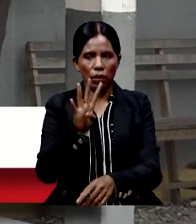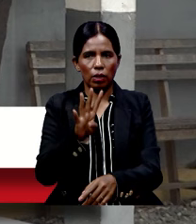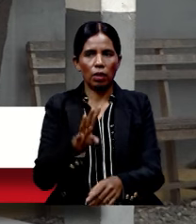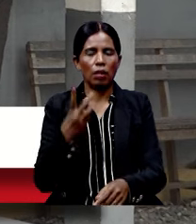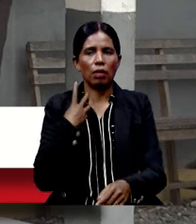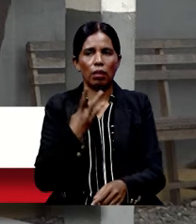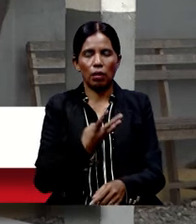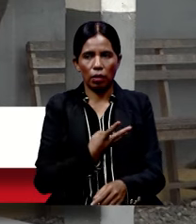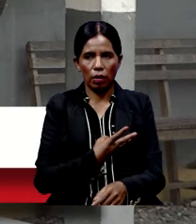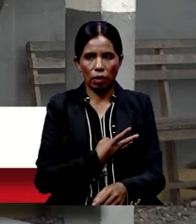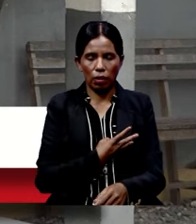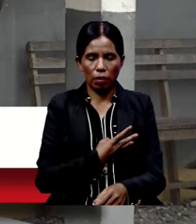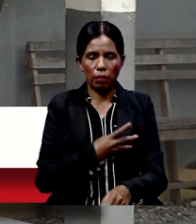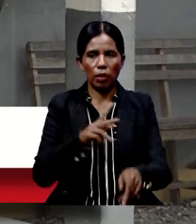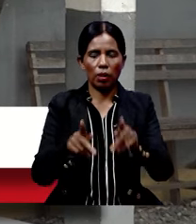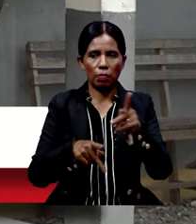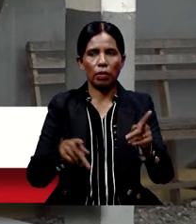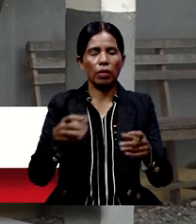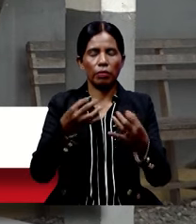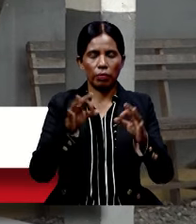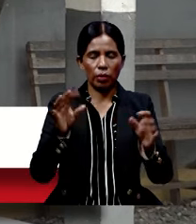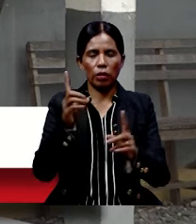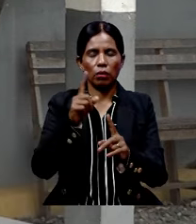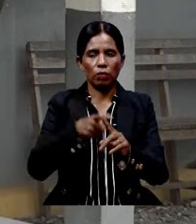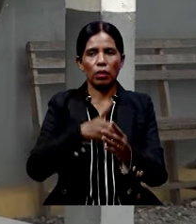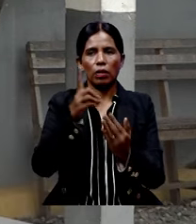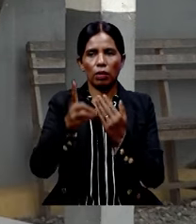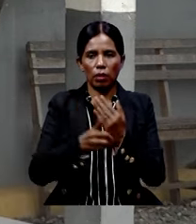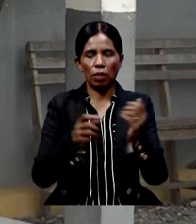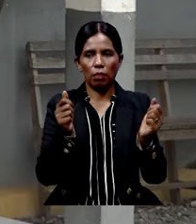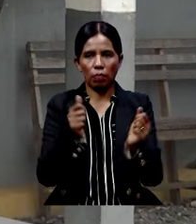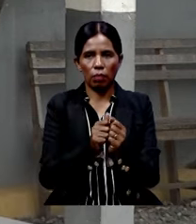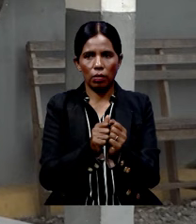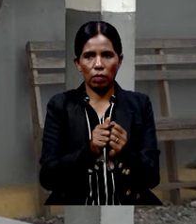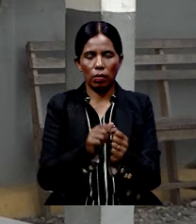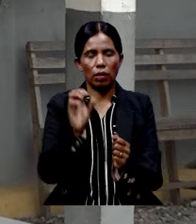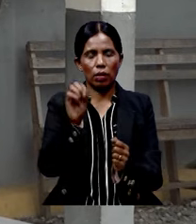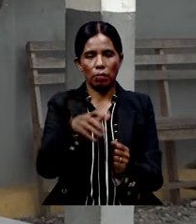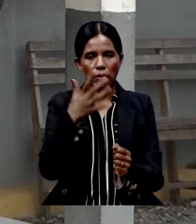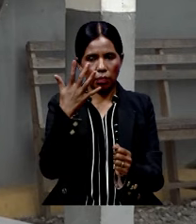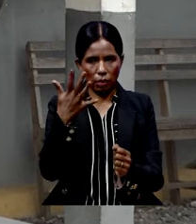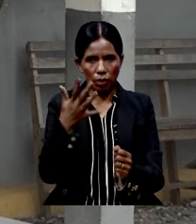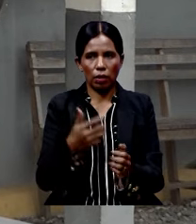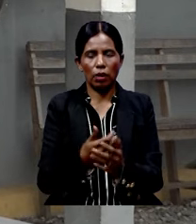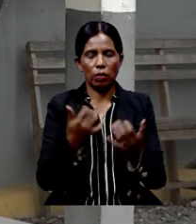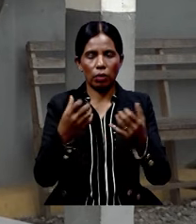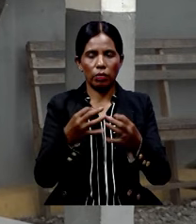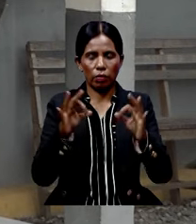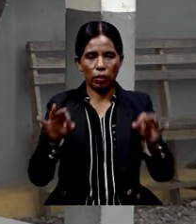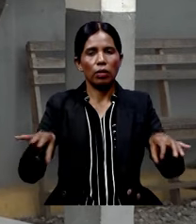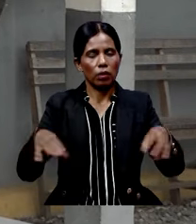a minha pessoal não vai remata contrato em dezembro, né, muito com 15 pessoas. Nebe maramata